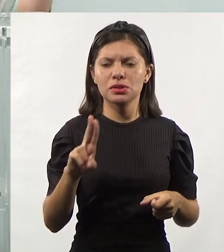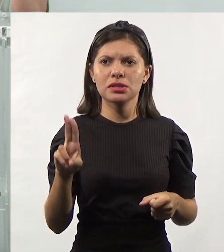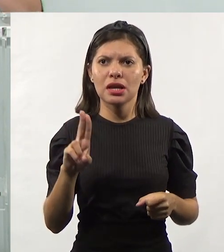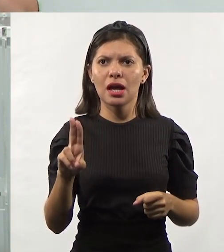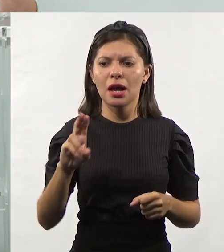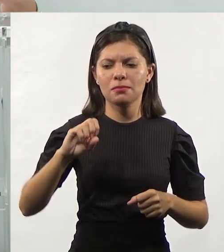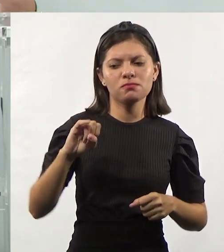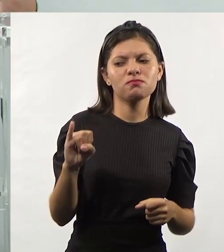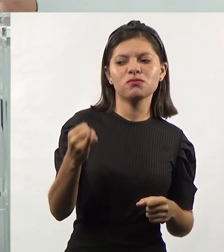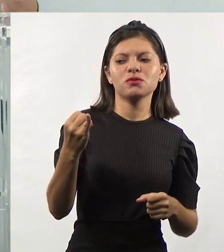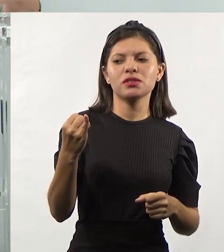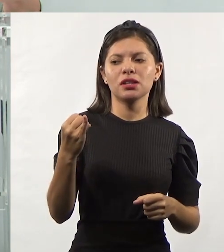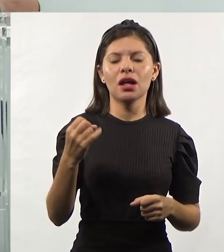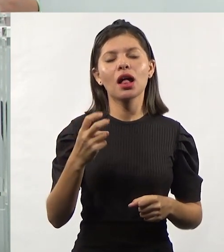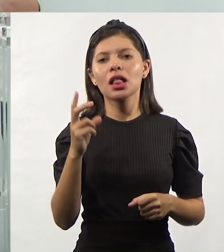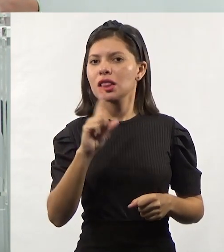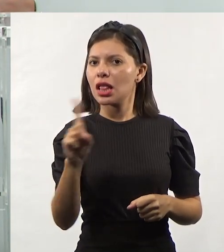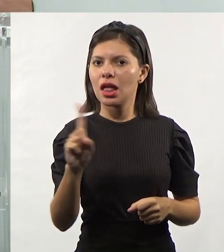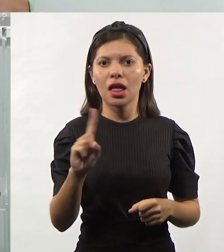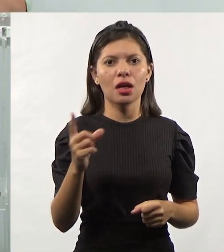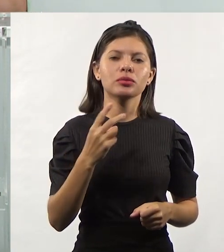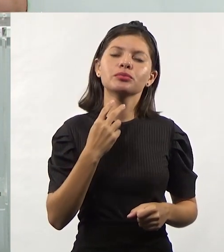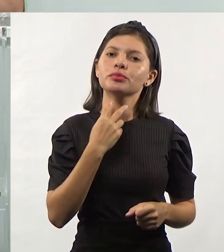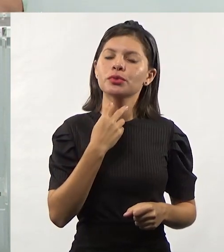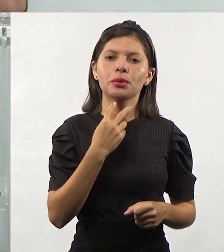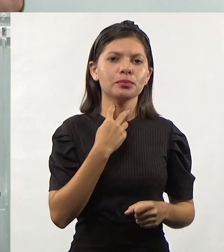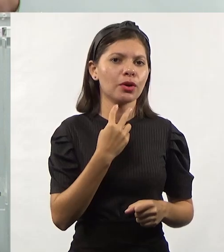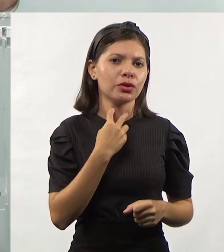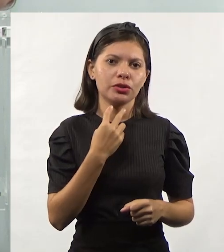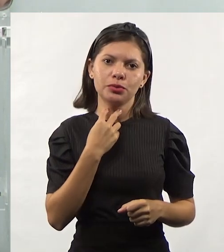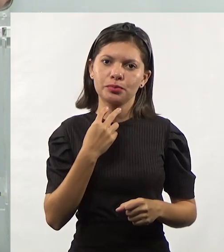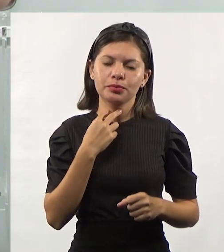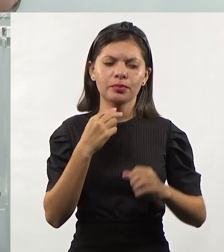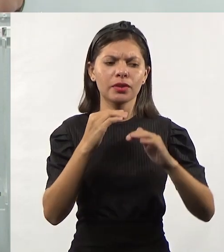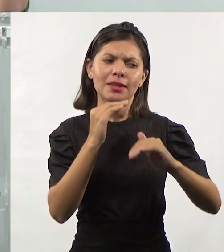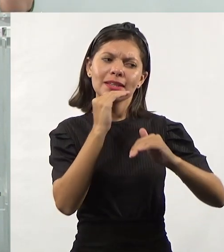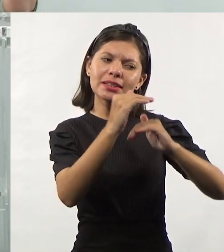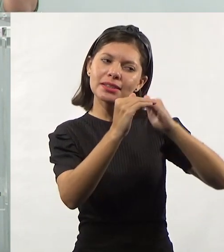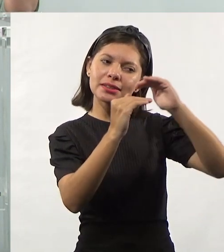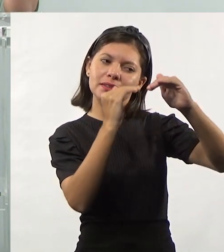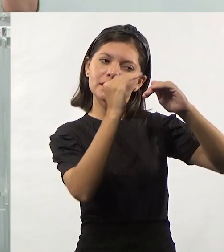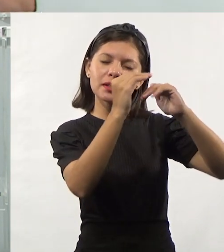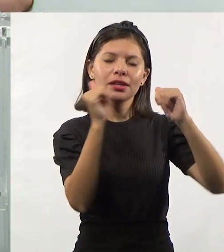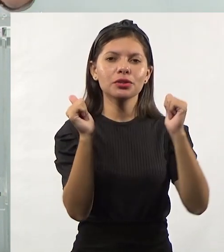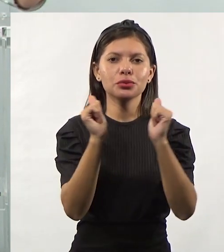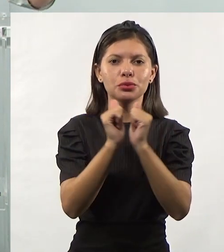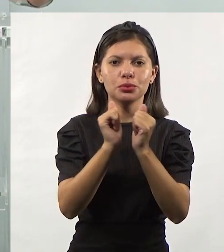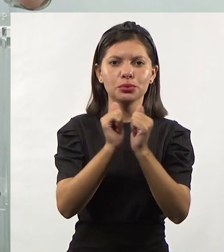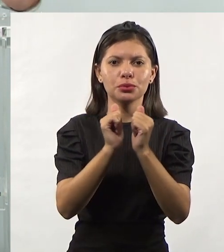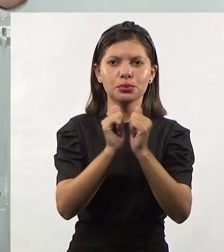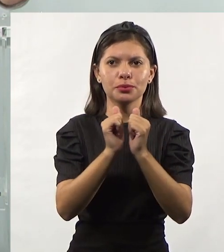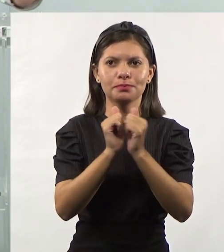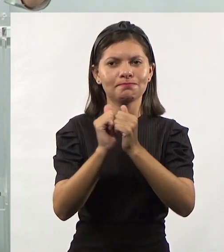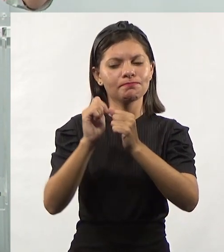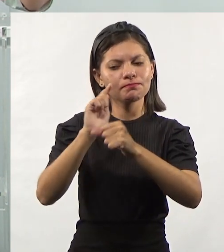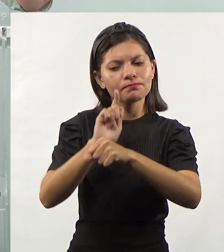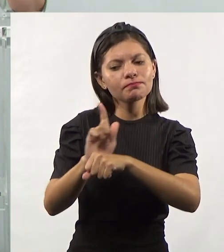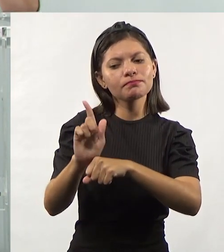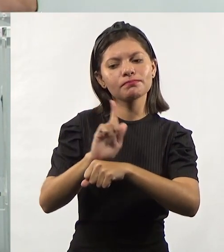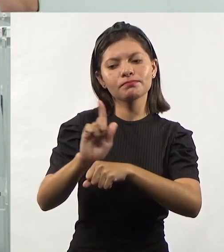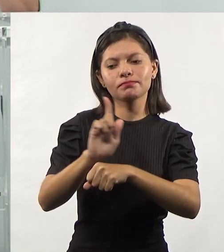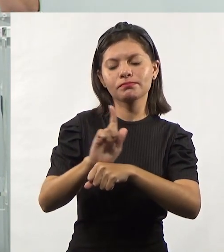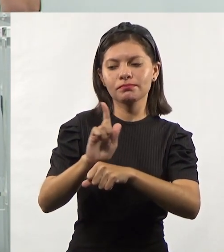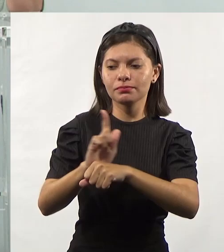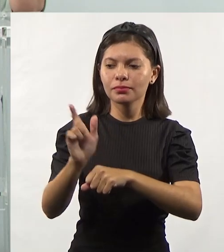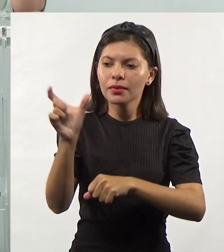trampolim para se desenvolver, não. É crescer junto com as pessoas, é gerenciar as pessoas de